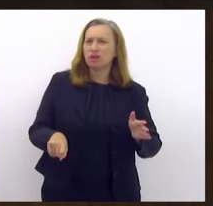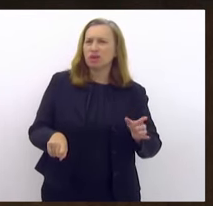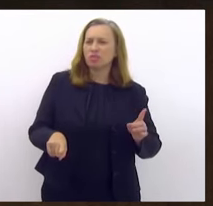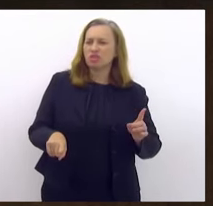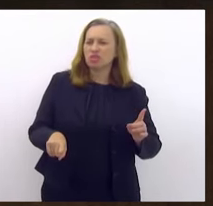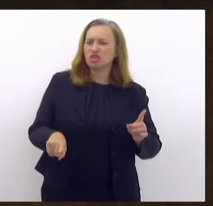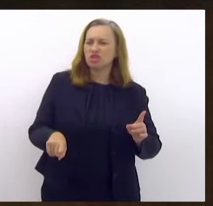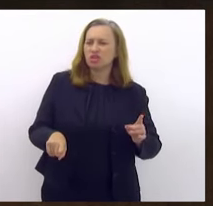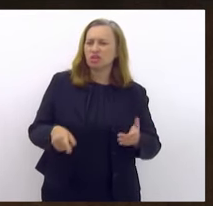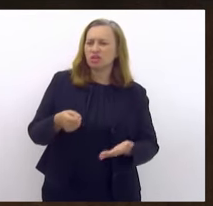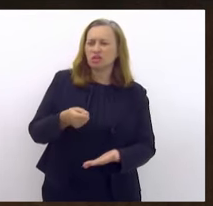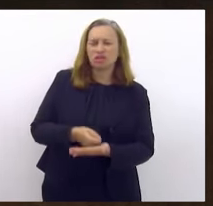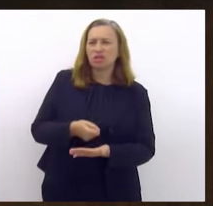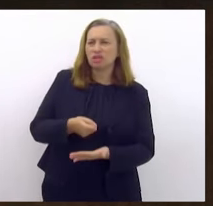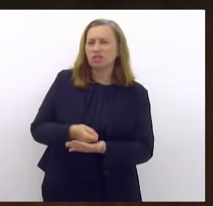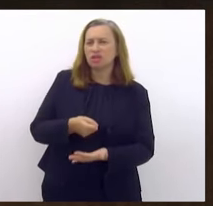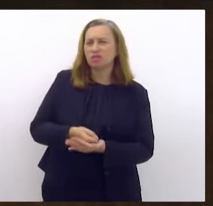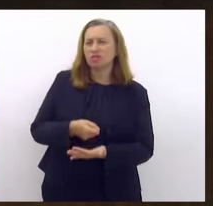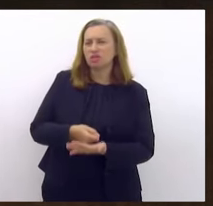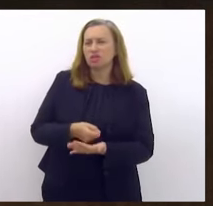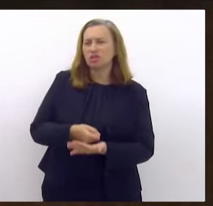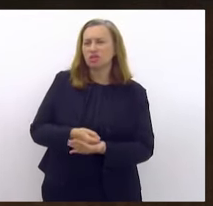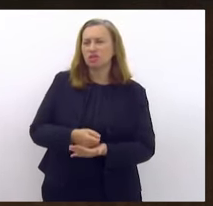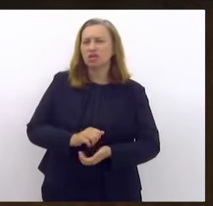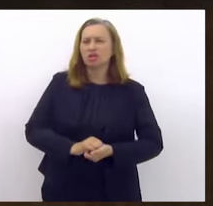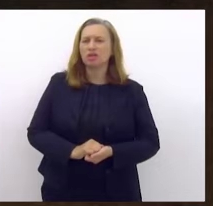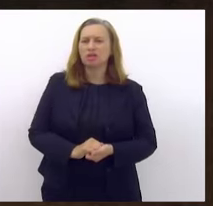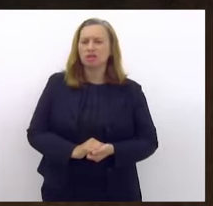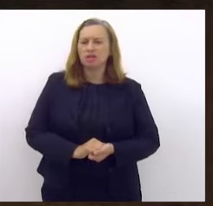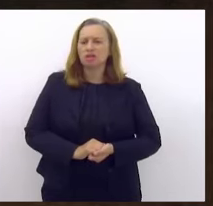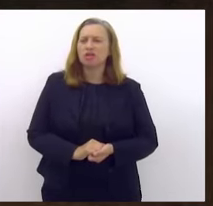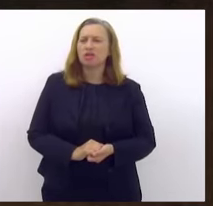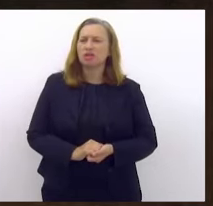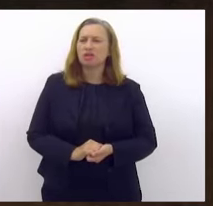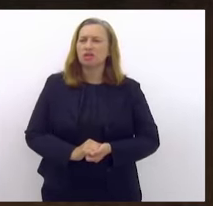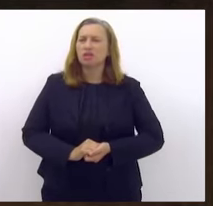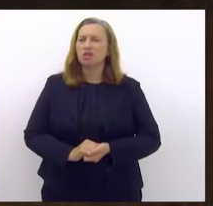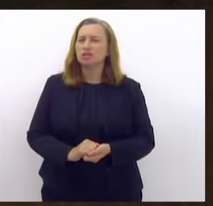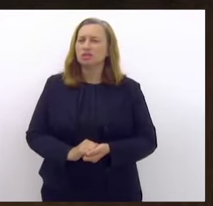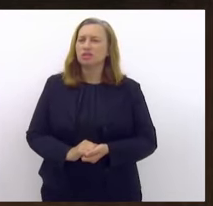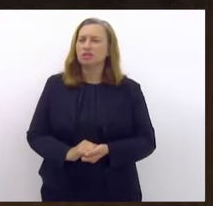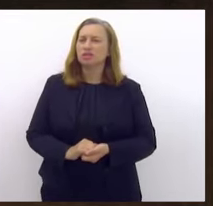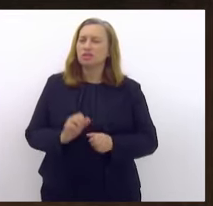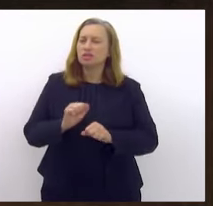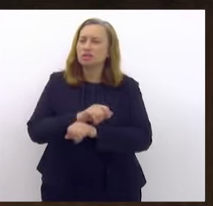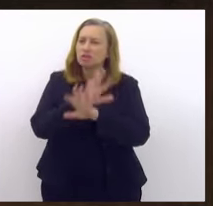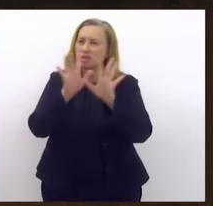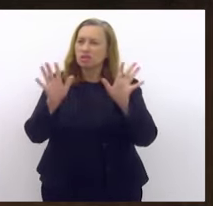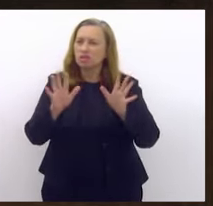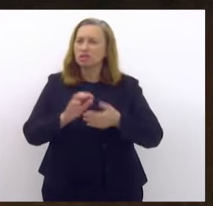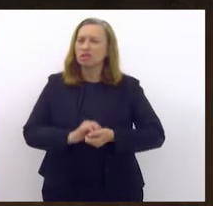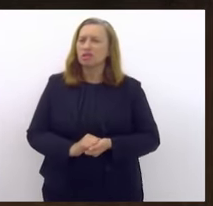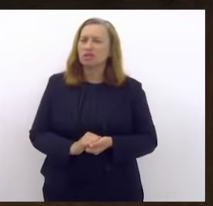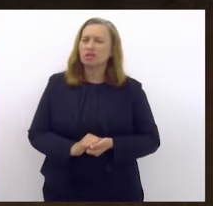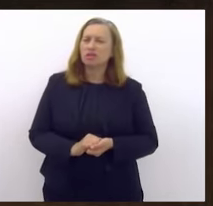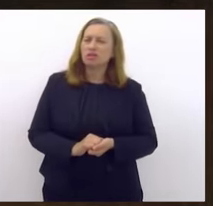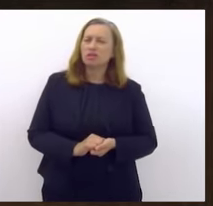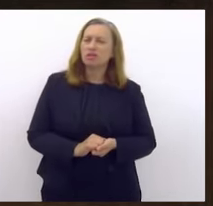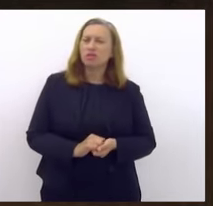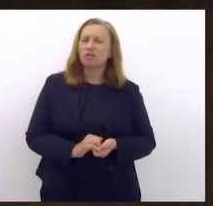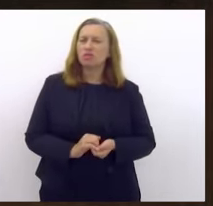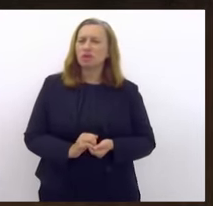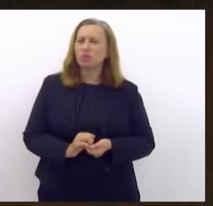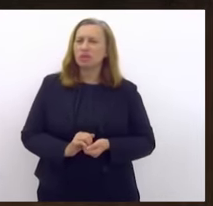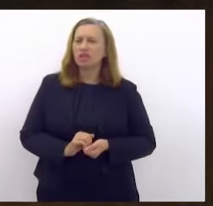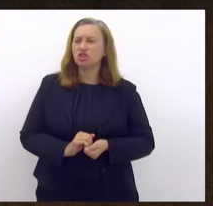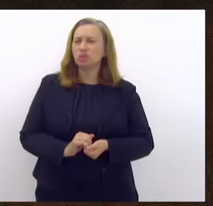questões técnicas que precisam ser mais claras, mais cristalinas, mais objetivas. A gente